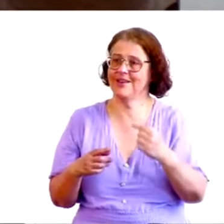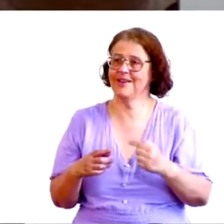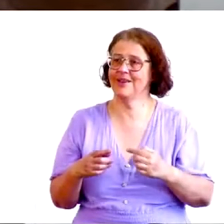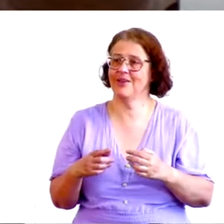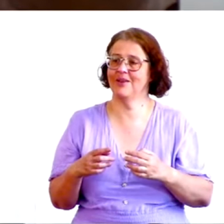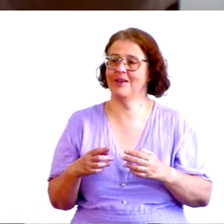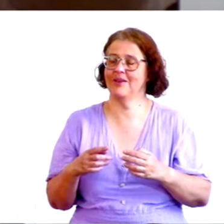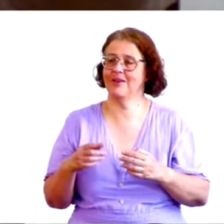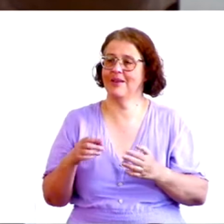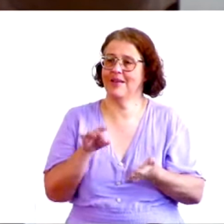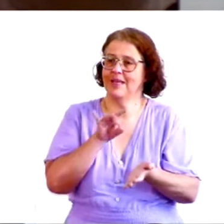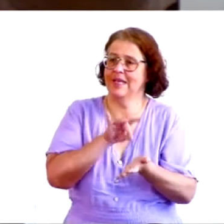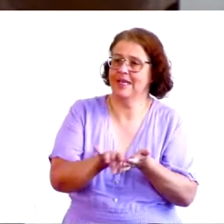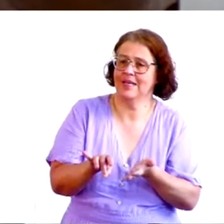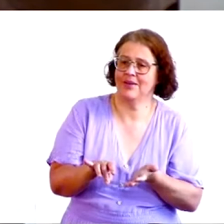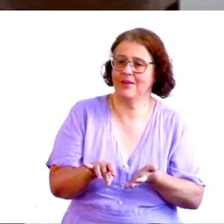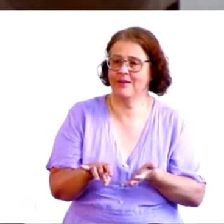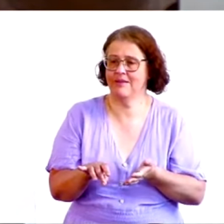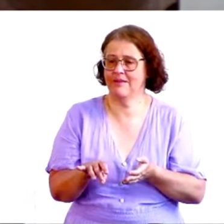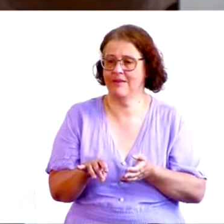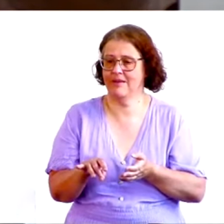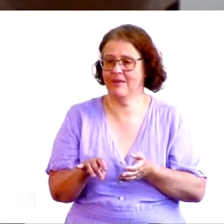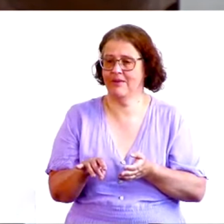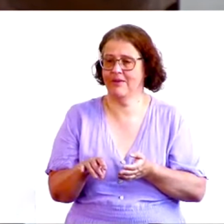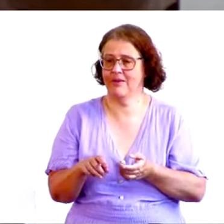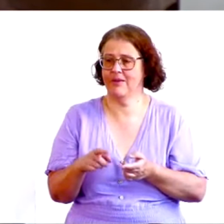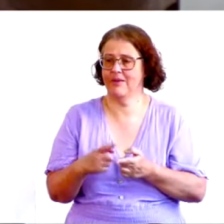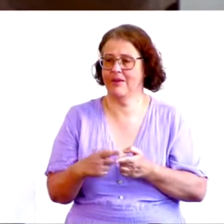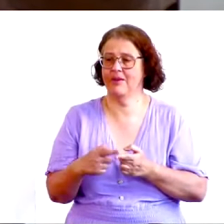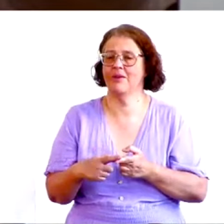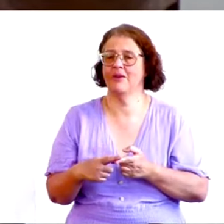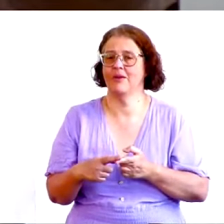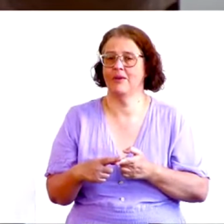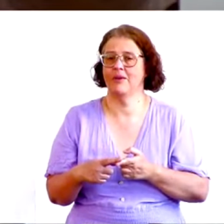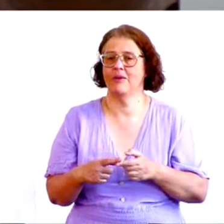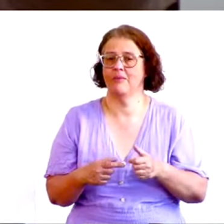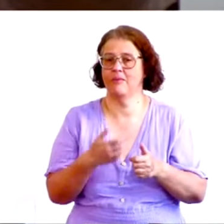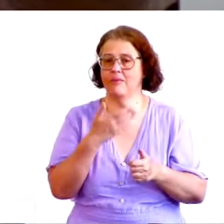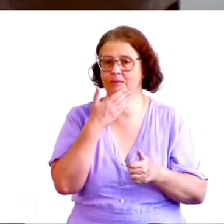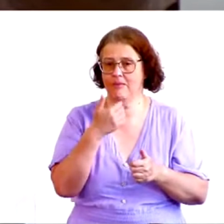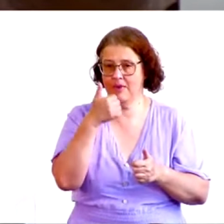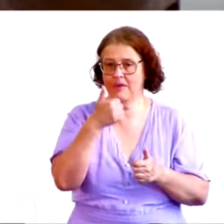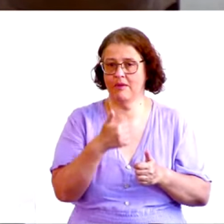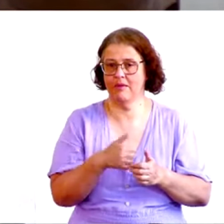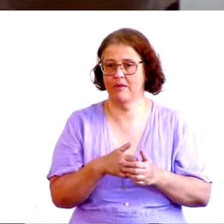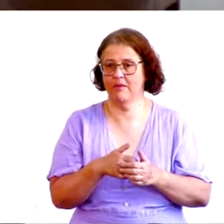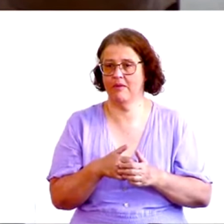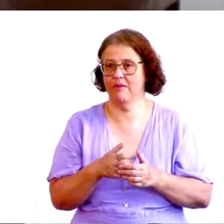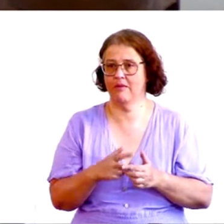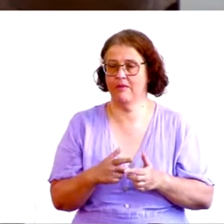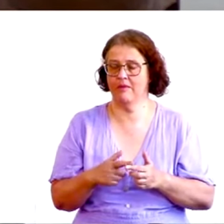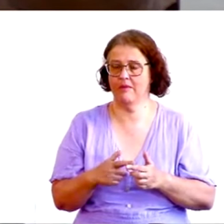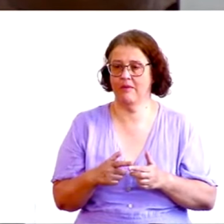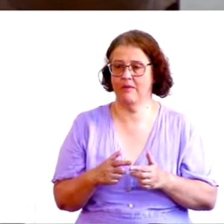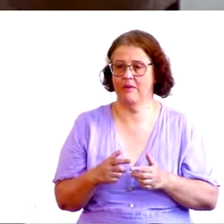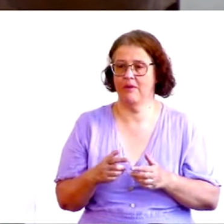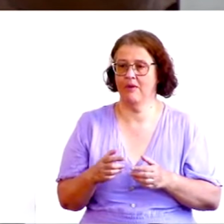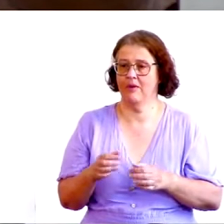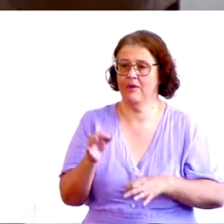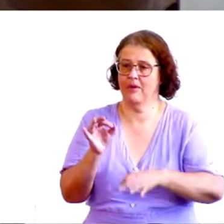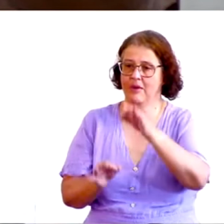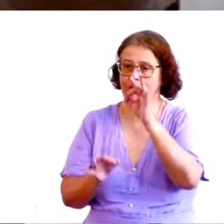Inimigos de Deus mas fracos nos nossos pecados dignos da morte nós teríamos de receber por Justiça